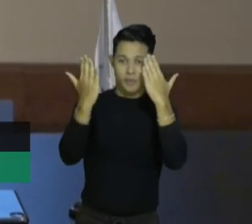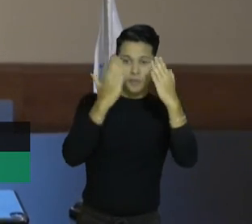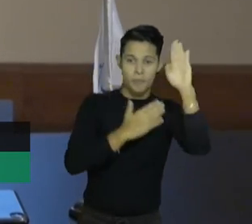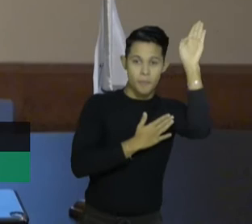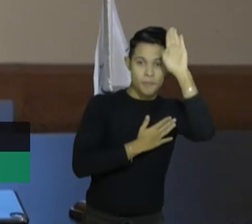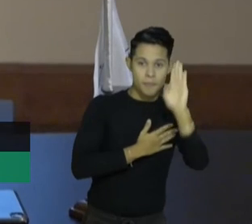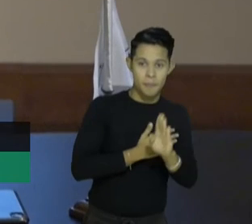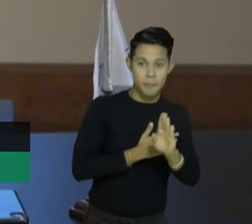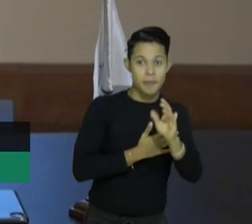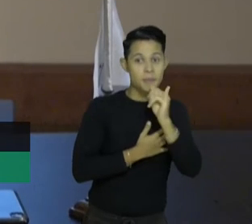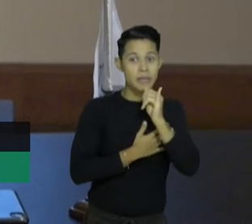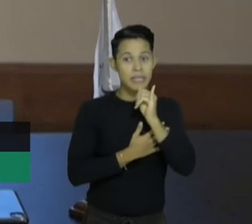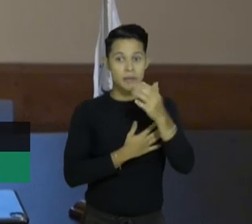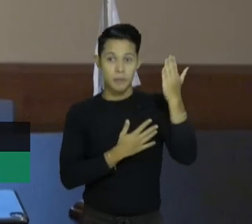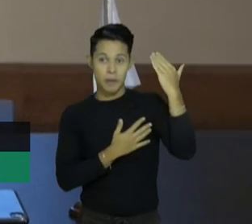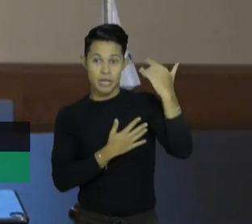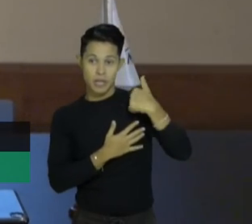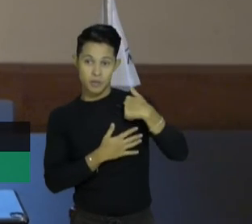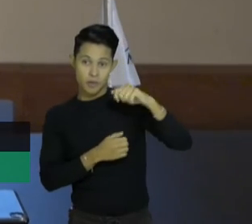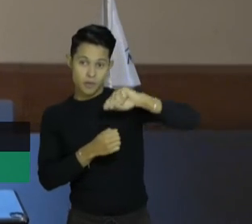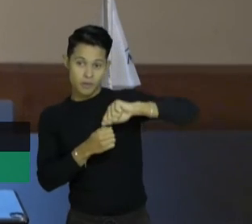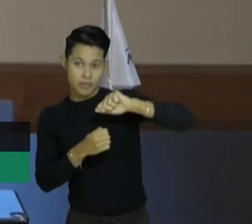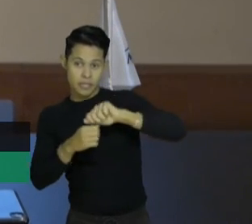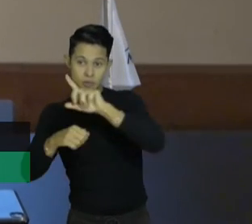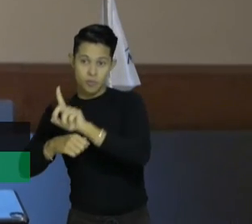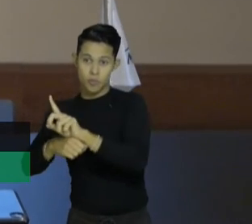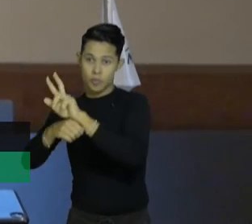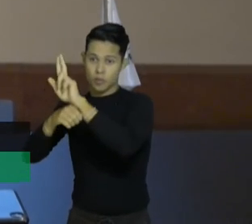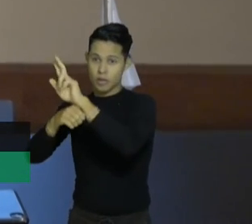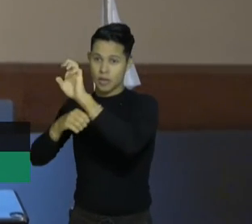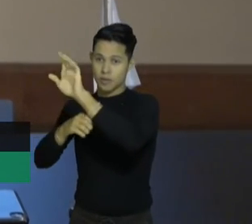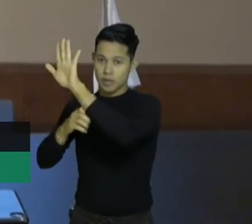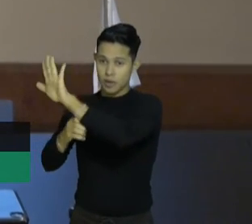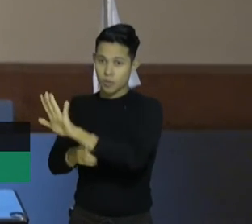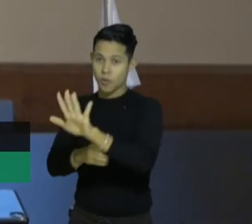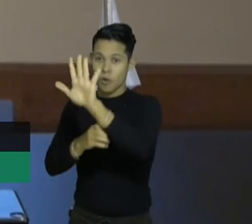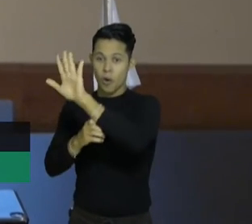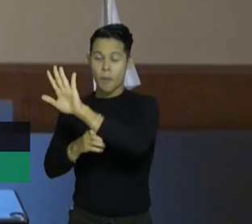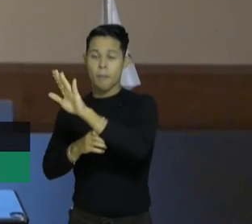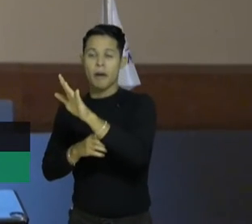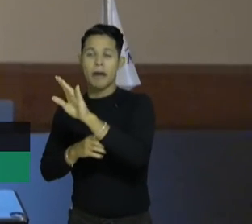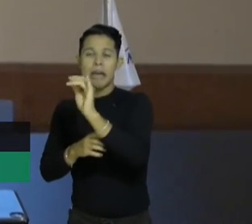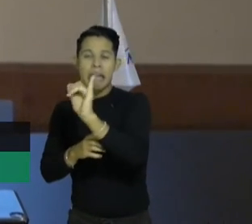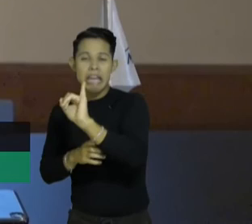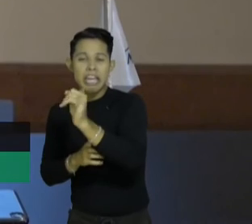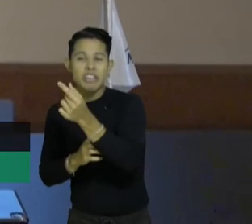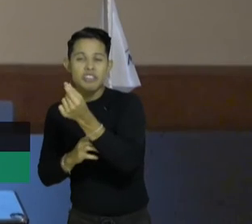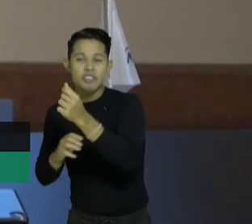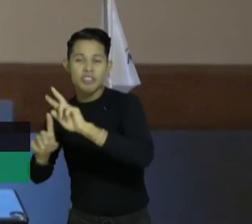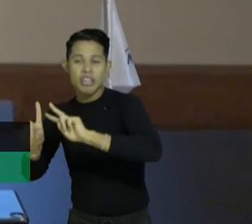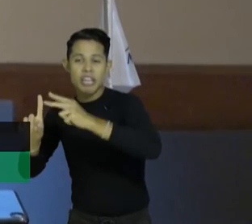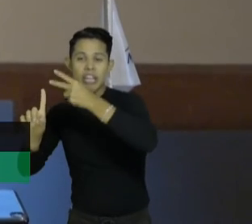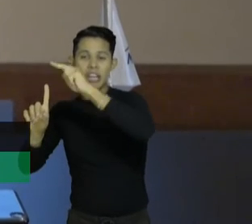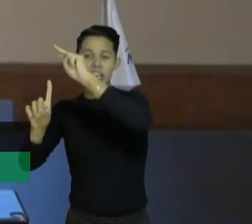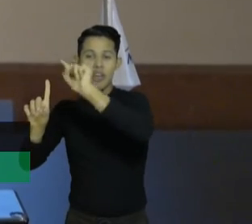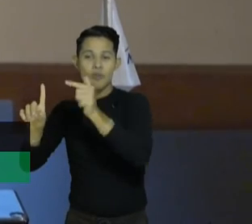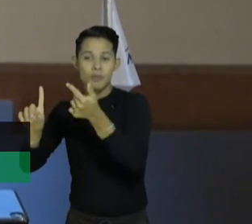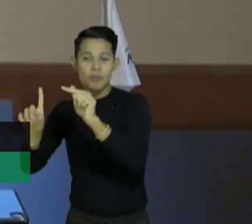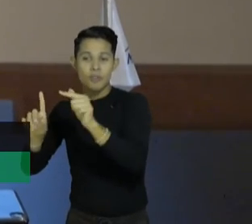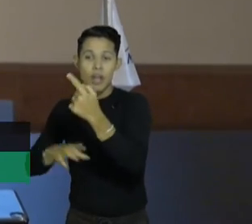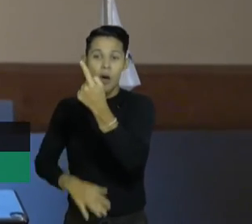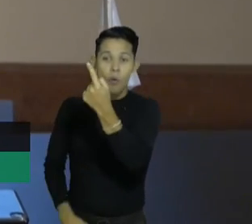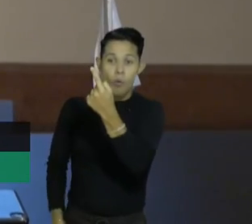fazendo doutorado na Europa eh eles não tinham inflação quer dizer inflação de 1 2% era